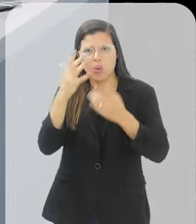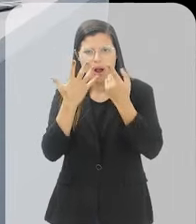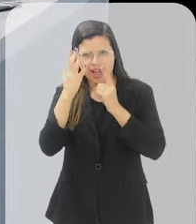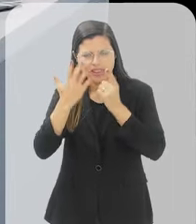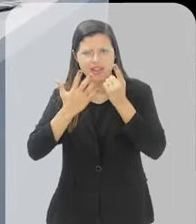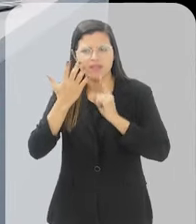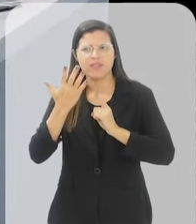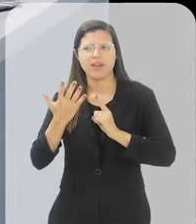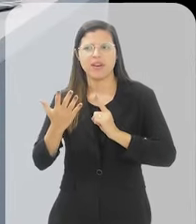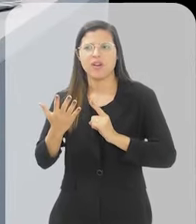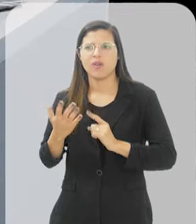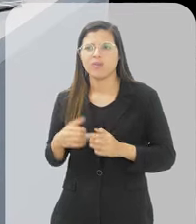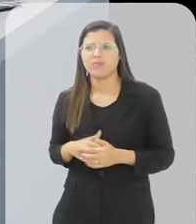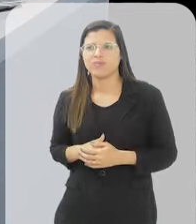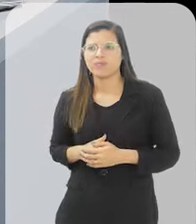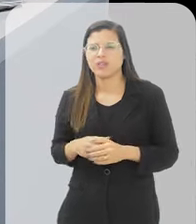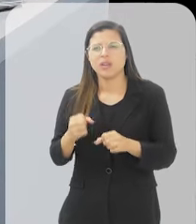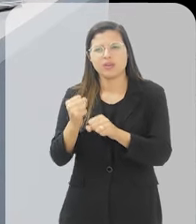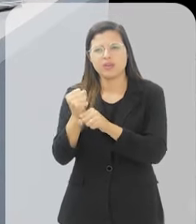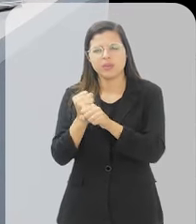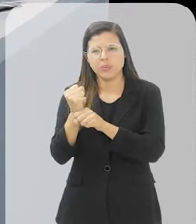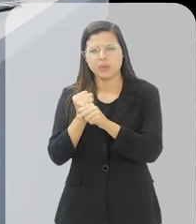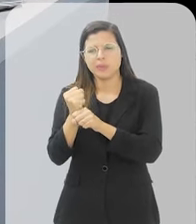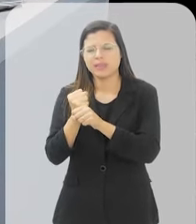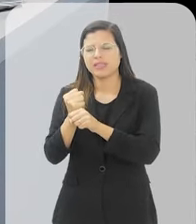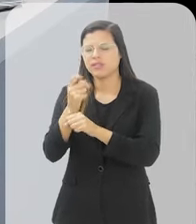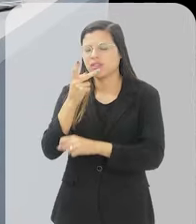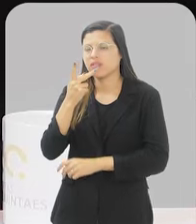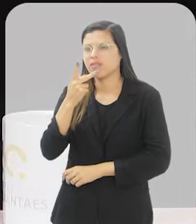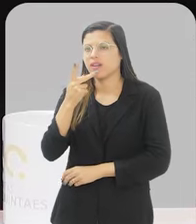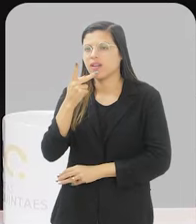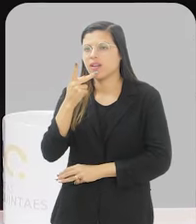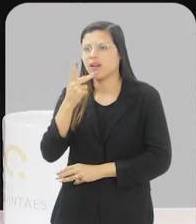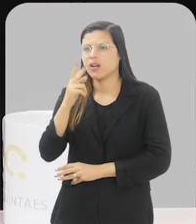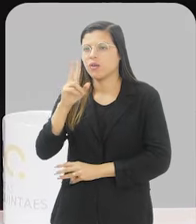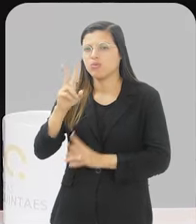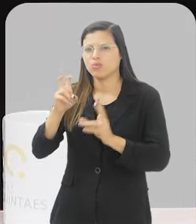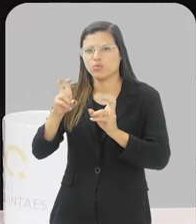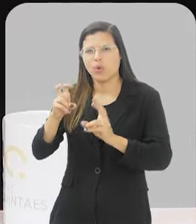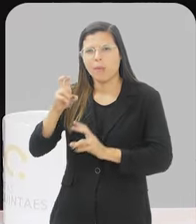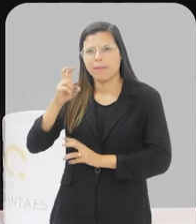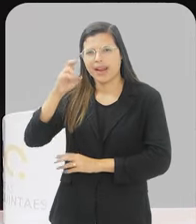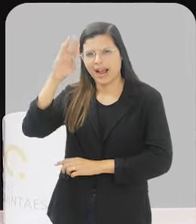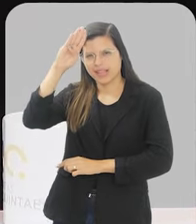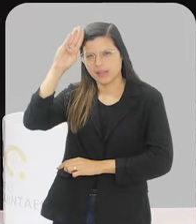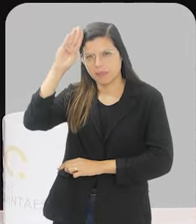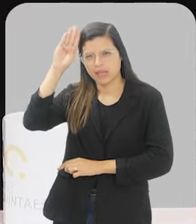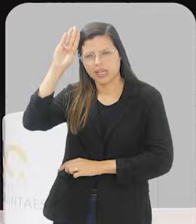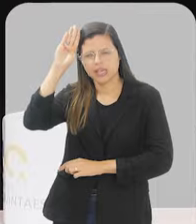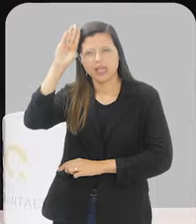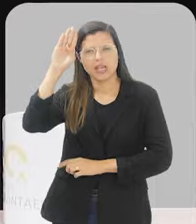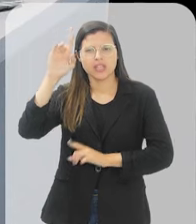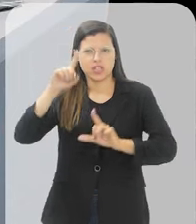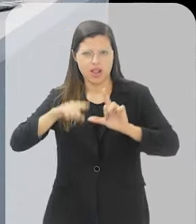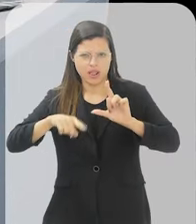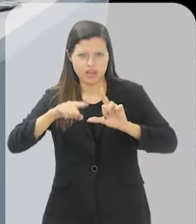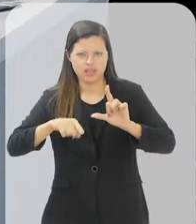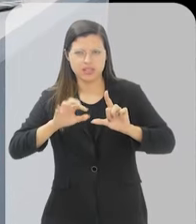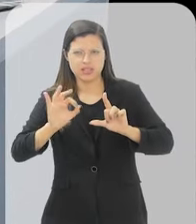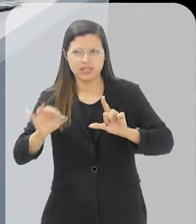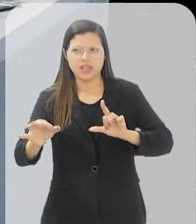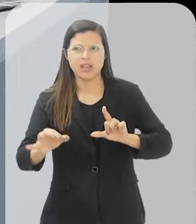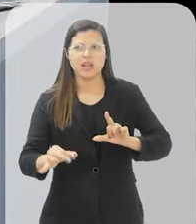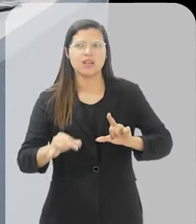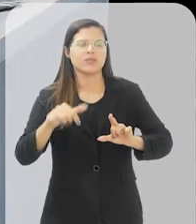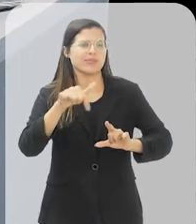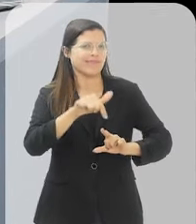todo Lembro. de Eu acho que foi, bronze, né? se eu não me engano, foi o ano que falaram da Academia de Letras, não foi? É, eu acho que sim. Né? Maurício